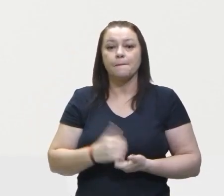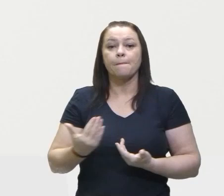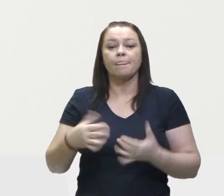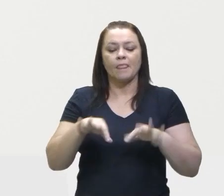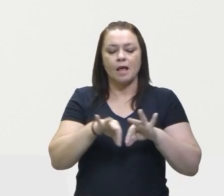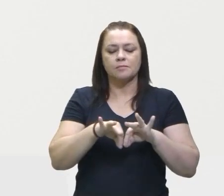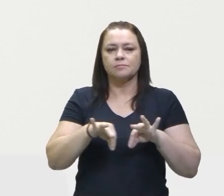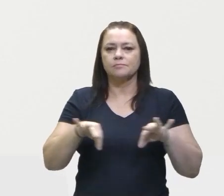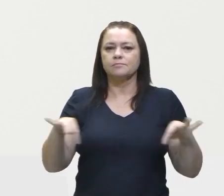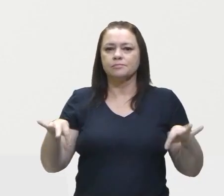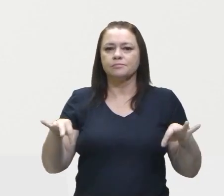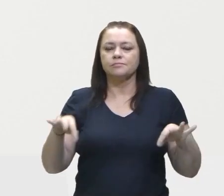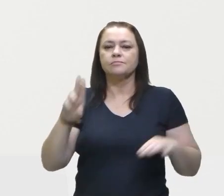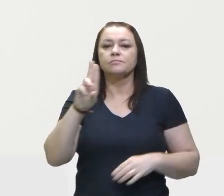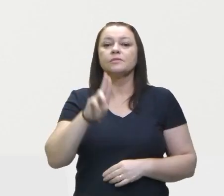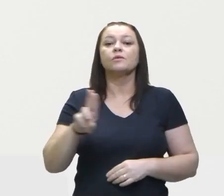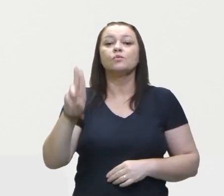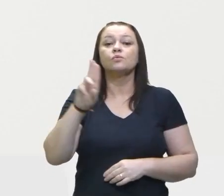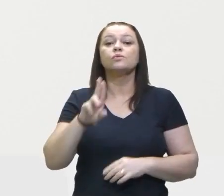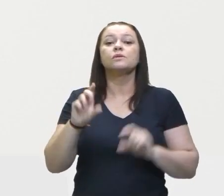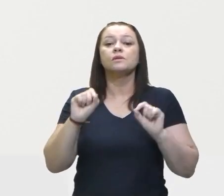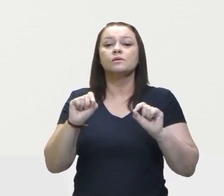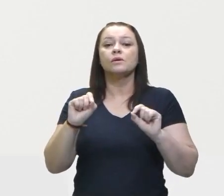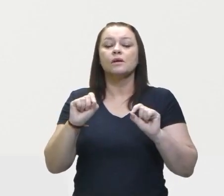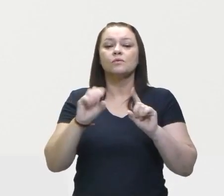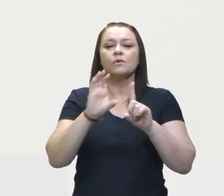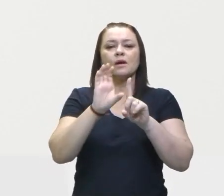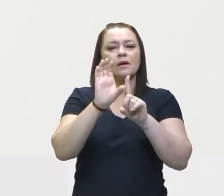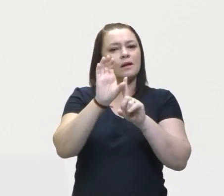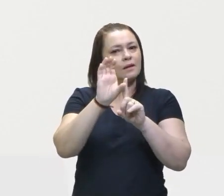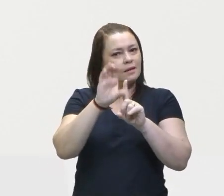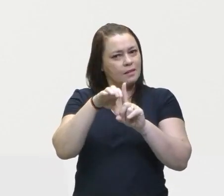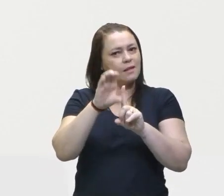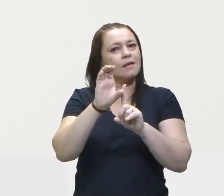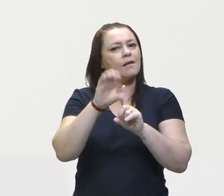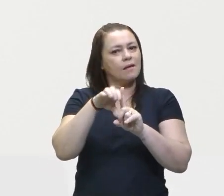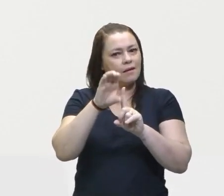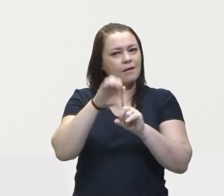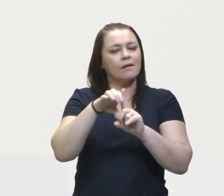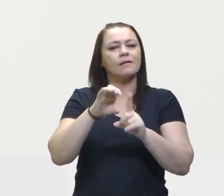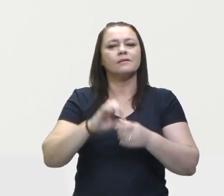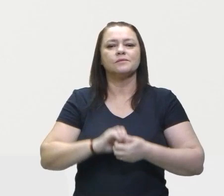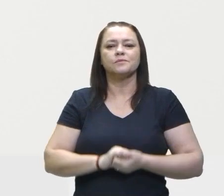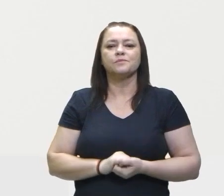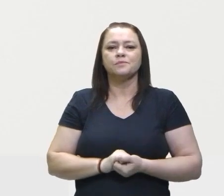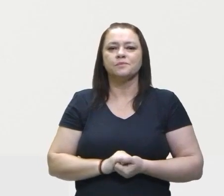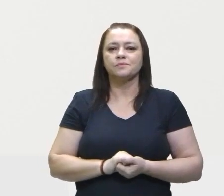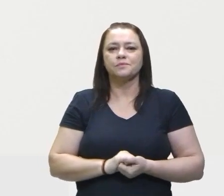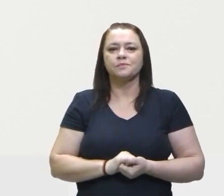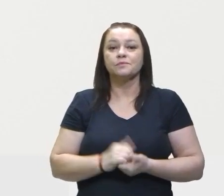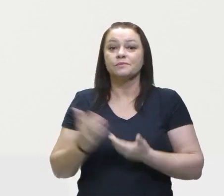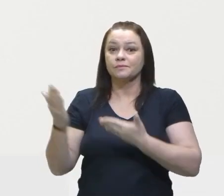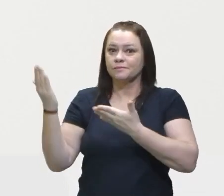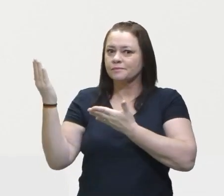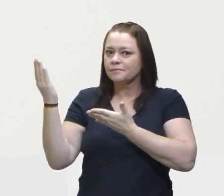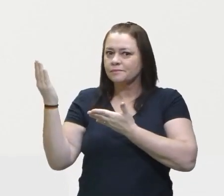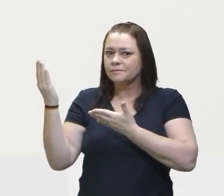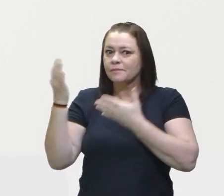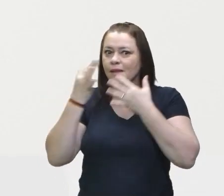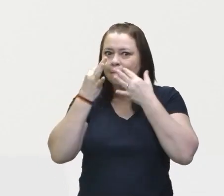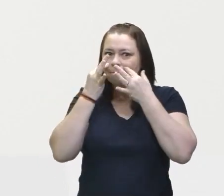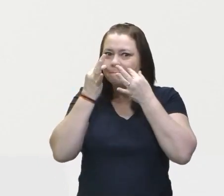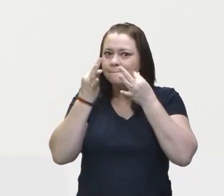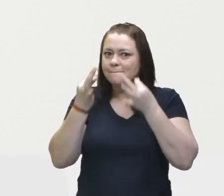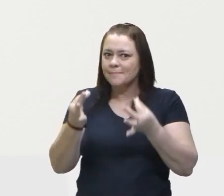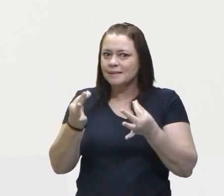Medida de tempo, agora nós vamos passar para o calendário, tá? Presta atenção aqui, olha,